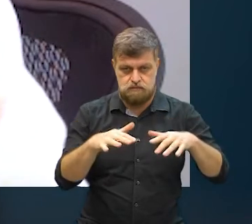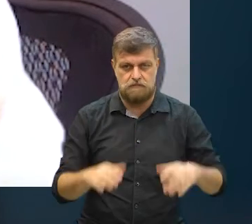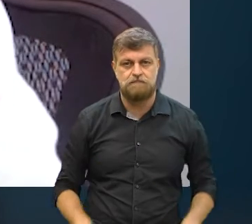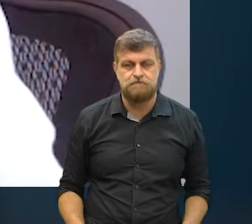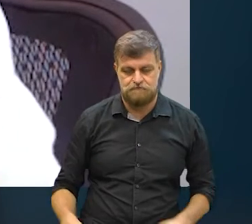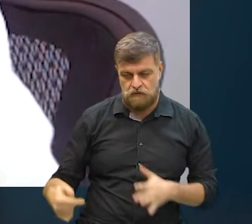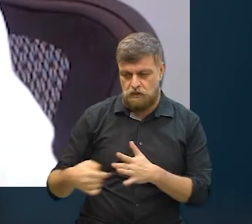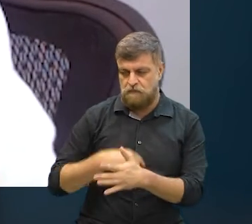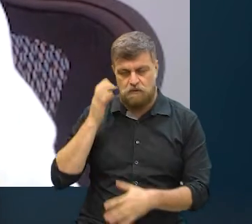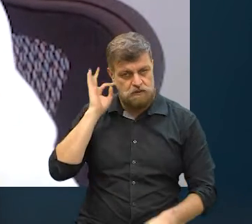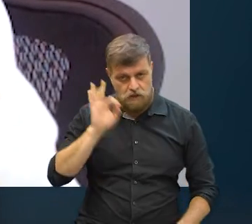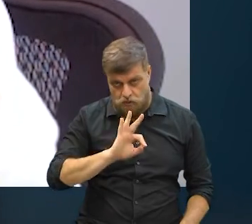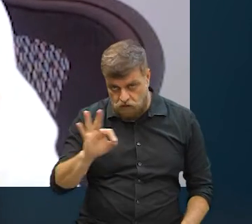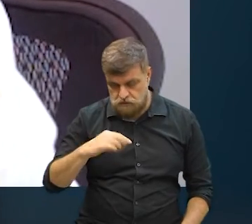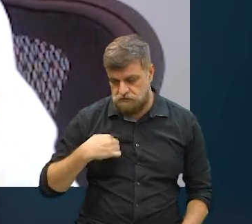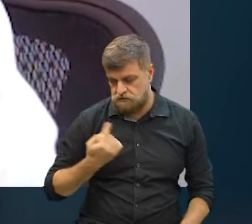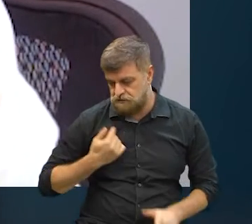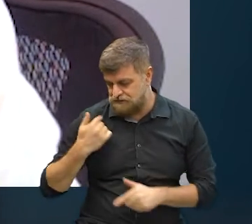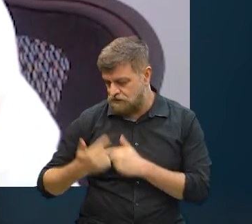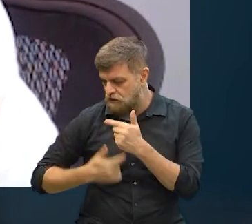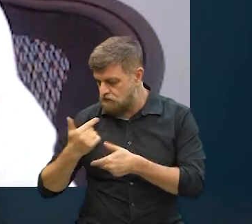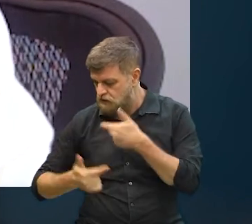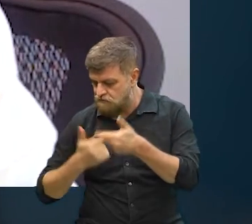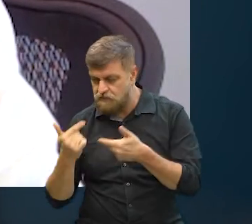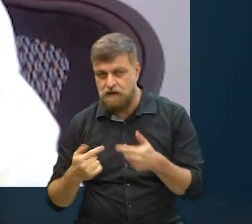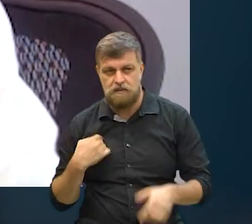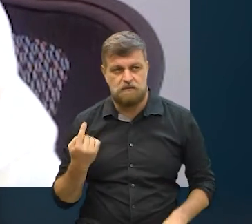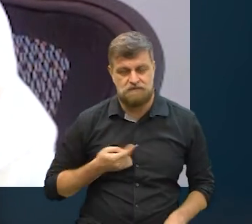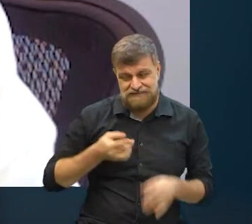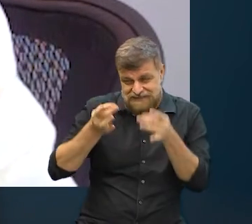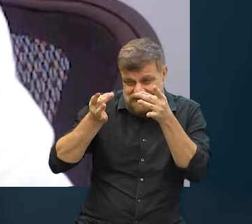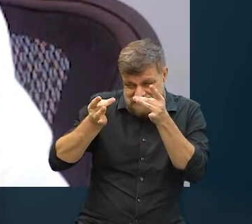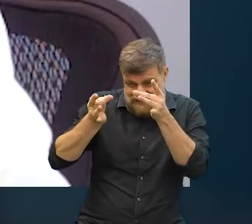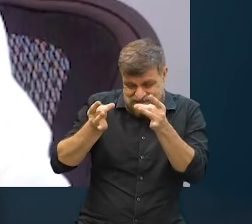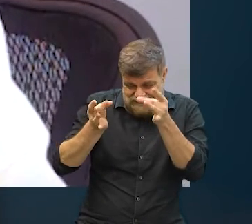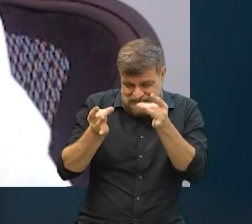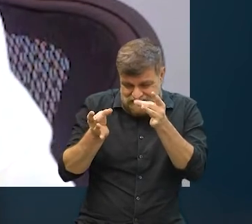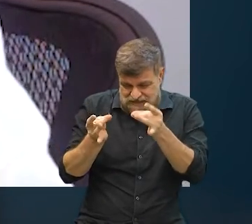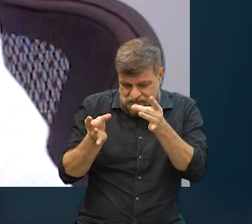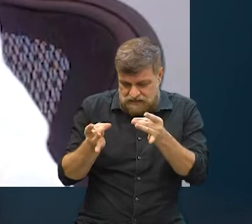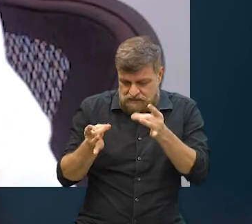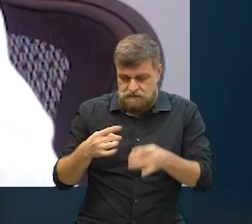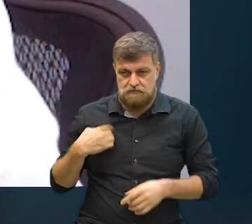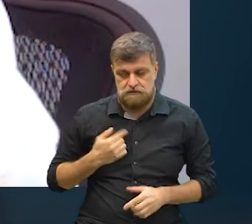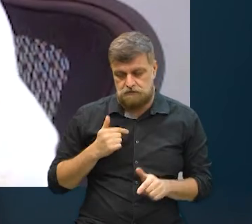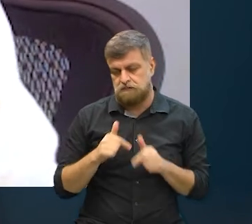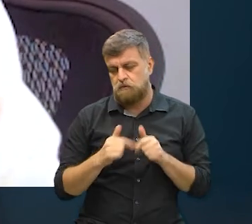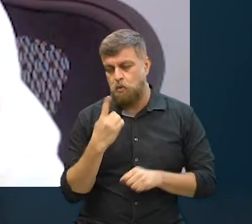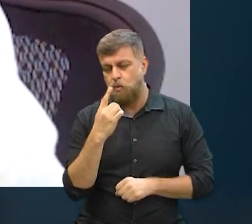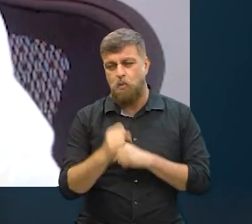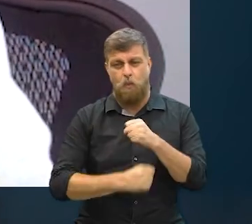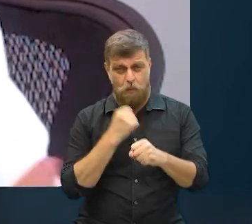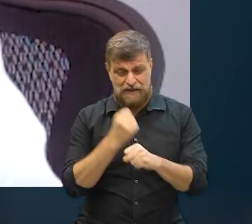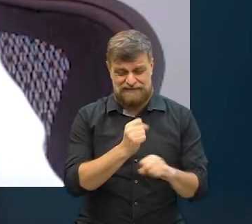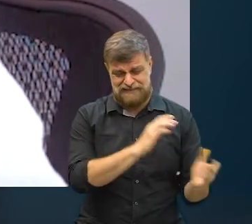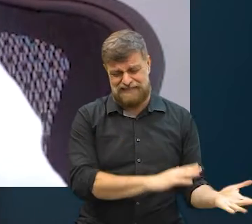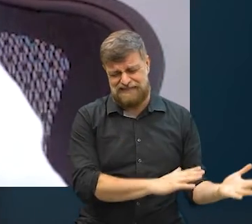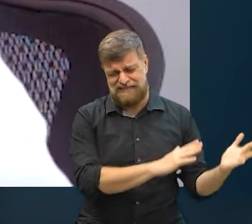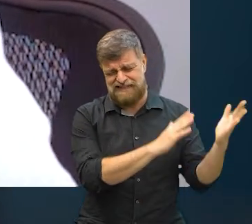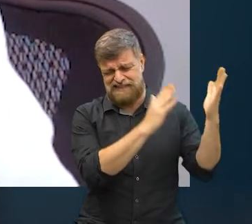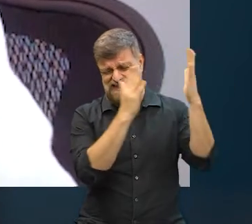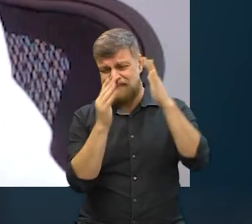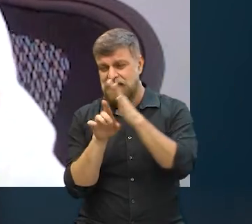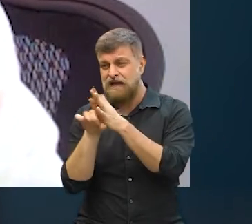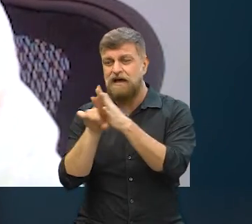um trabalho, uma ótima pergunta. Esse foi um trabalho bem minucioso da nossa parte. A gente trabalhou durante um ano